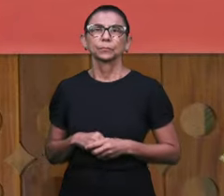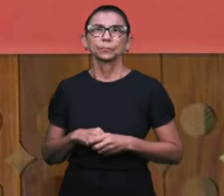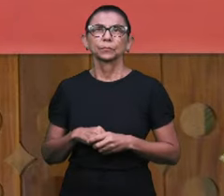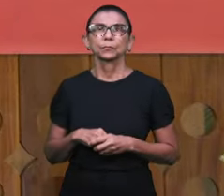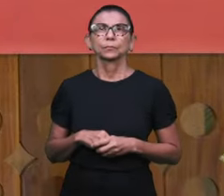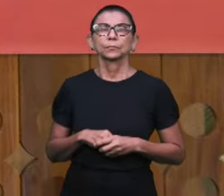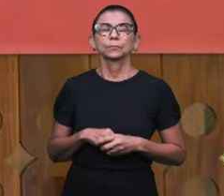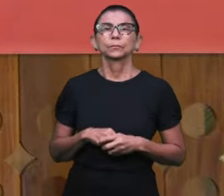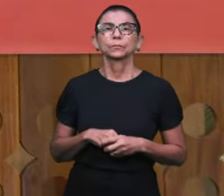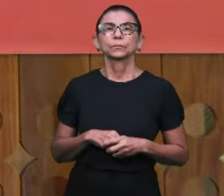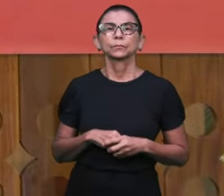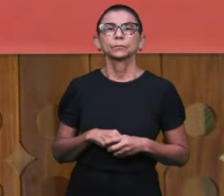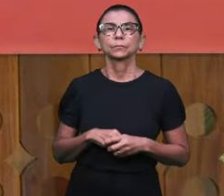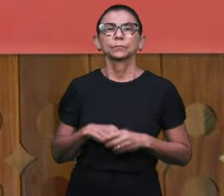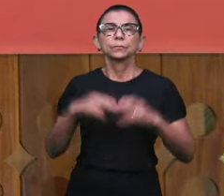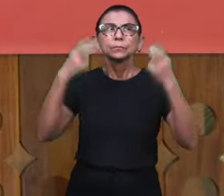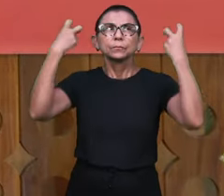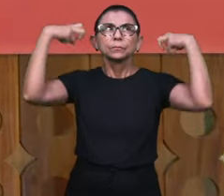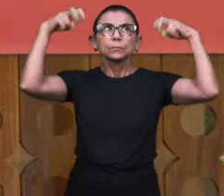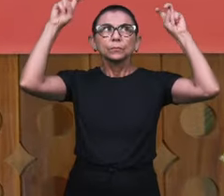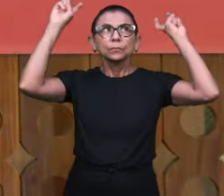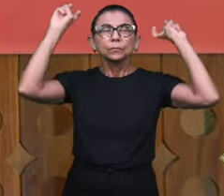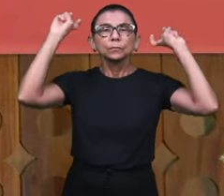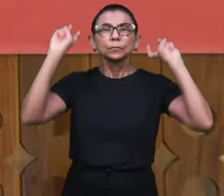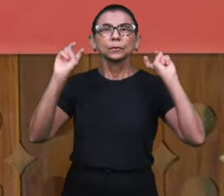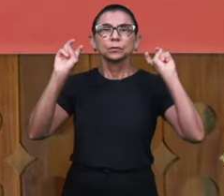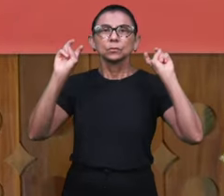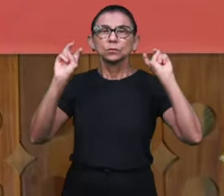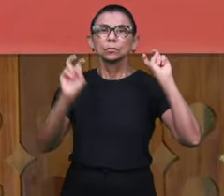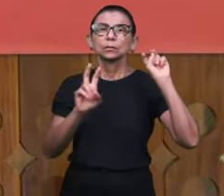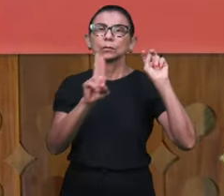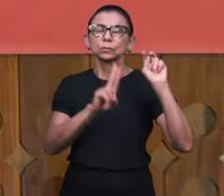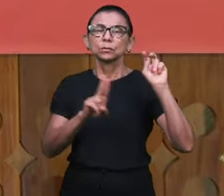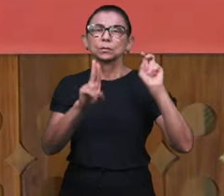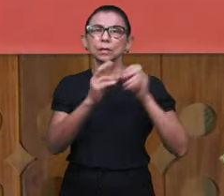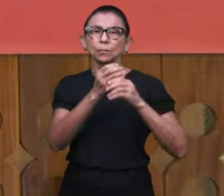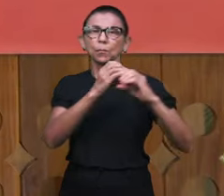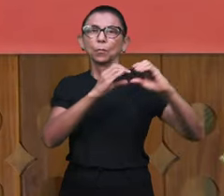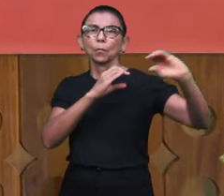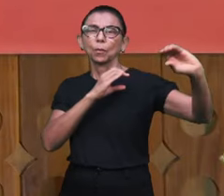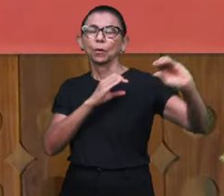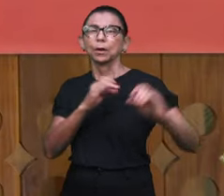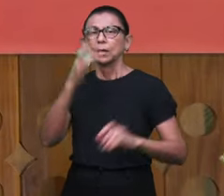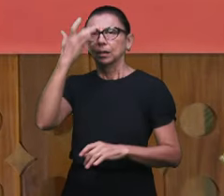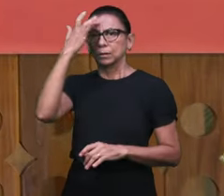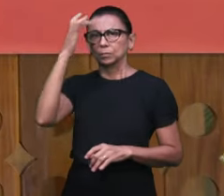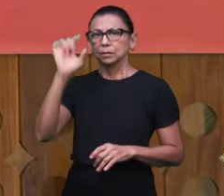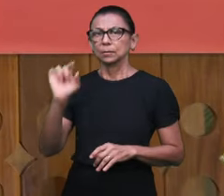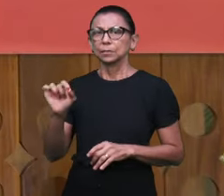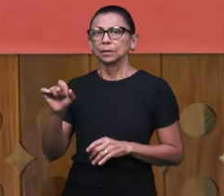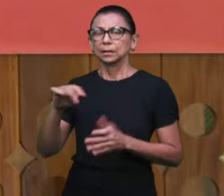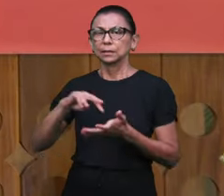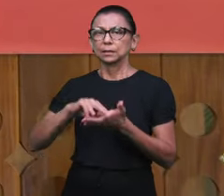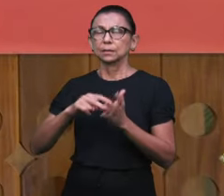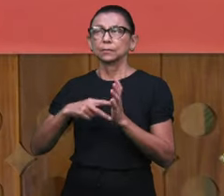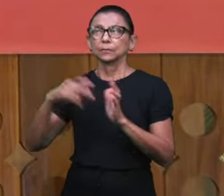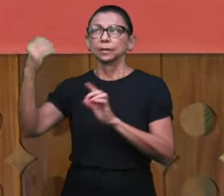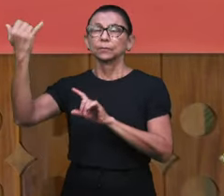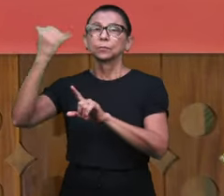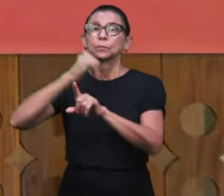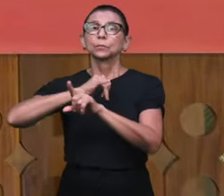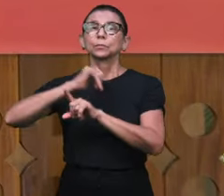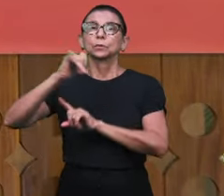eles não sabiam que era profético, que eles estavam profetizando que quem estava no comando de Israel das